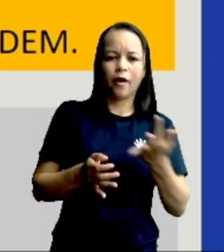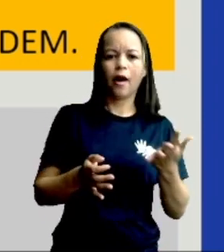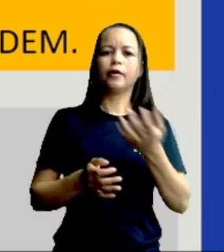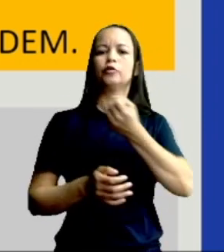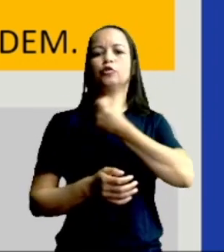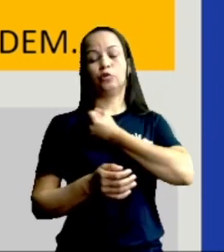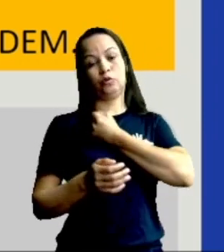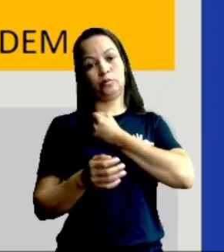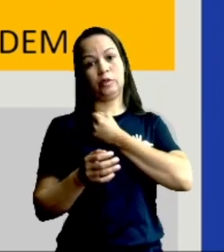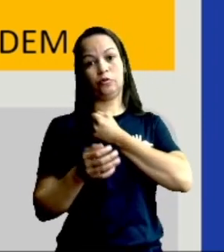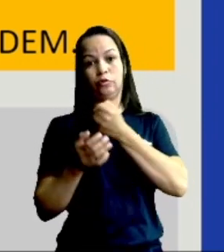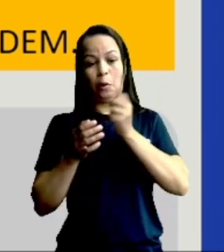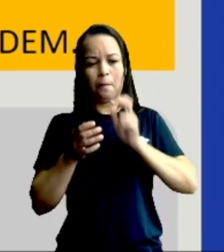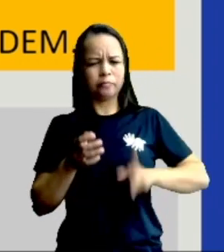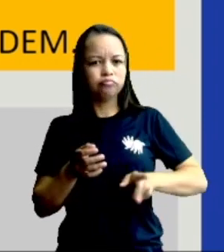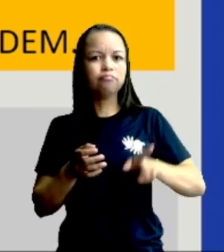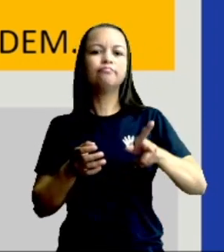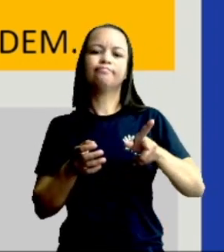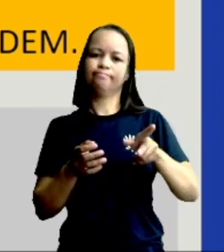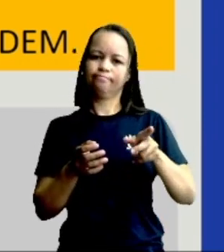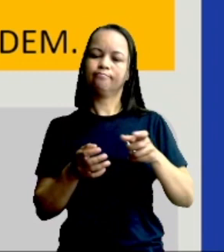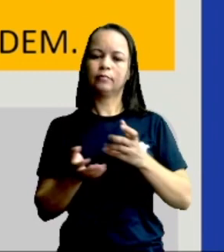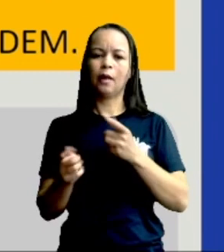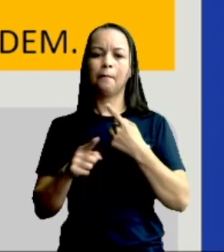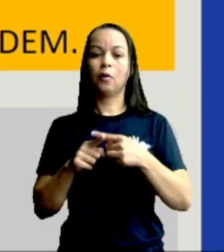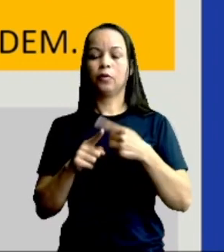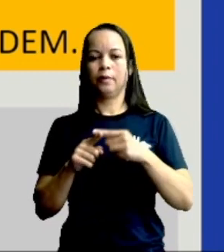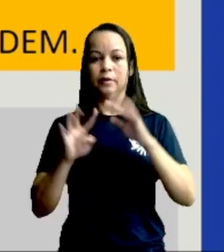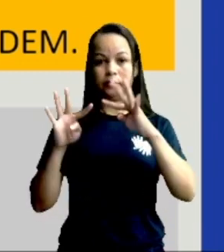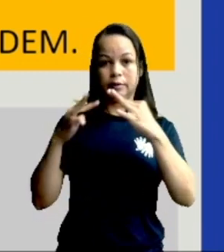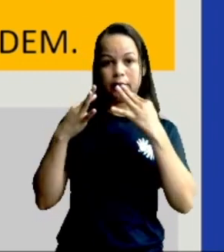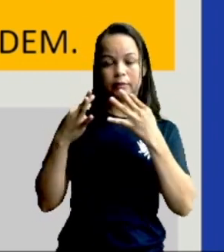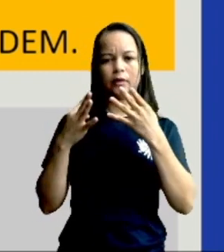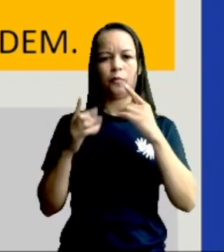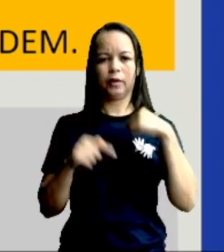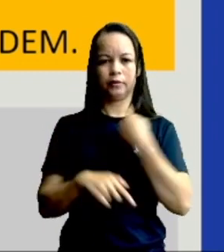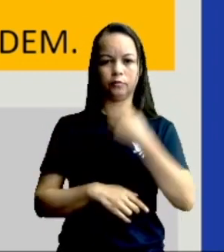infinitos números. Por quê? Presta bem atenção comigo aqui para a gente